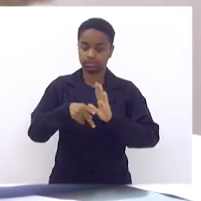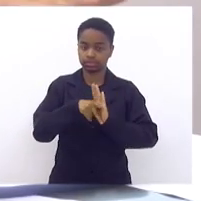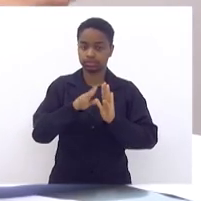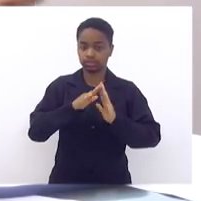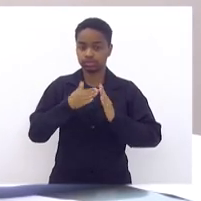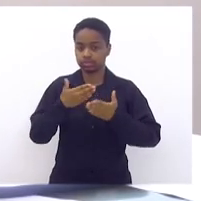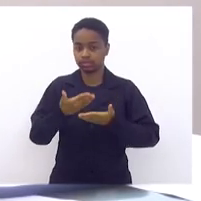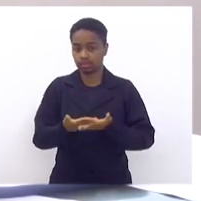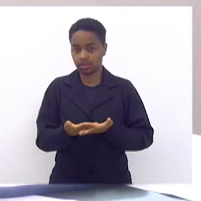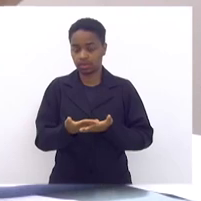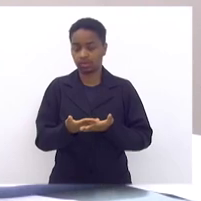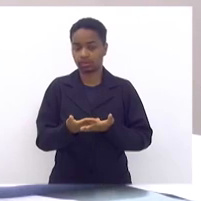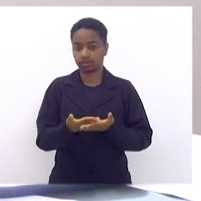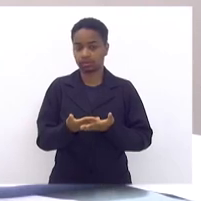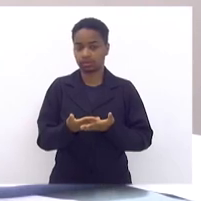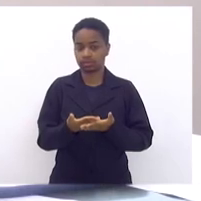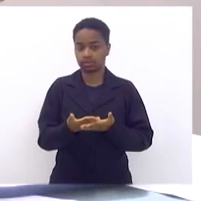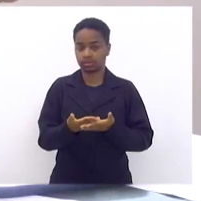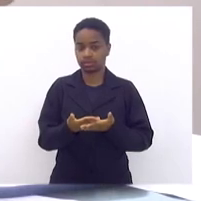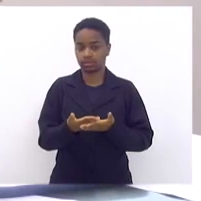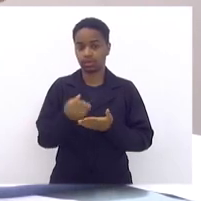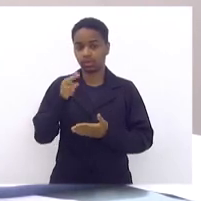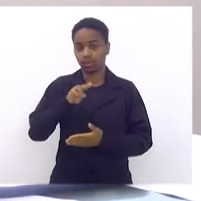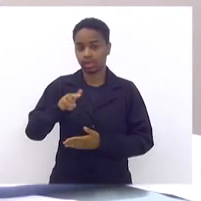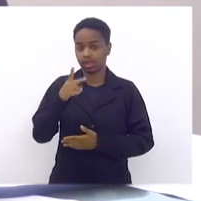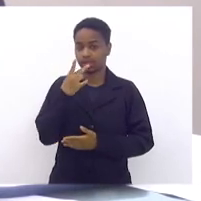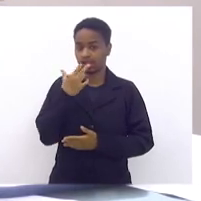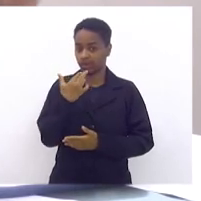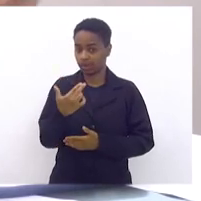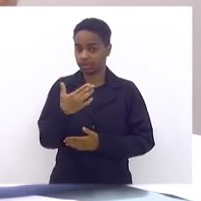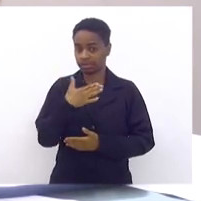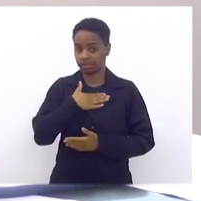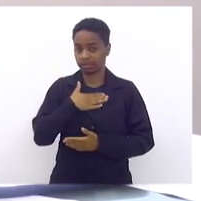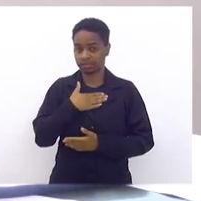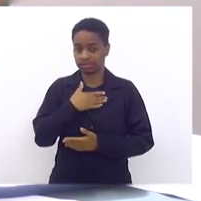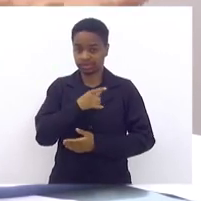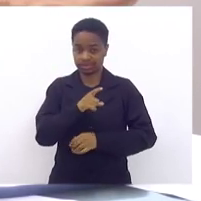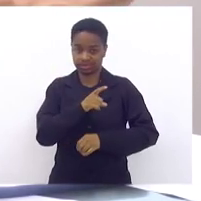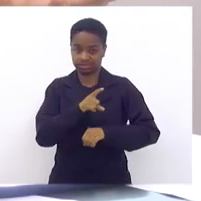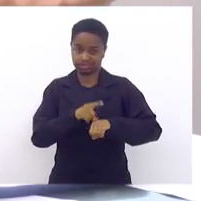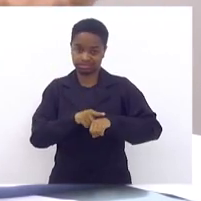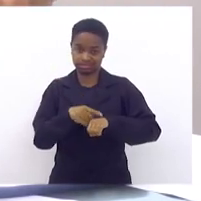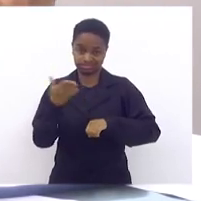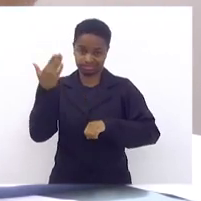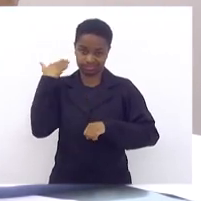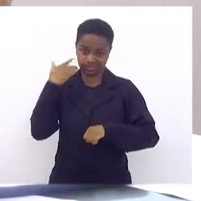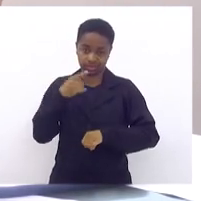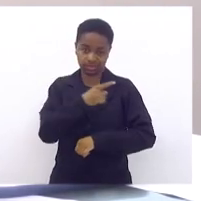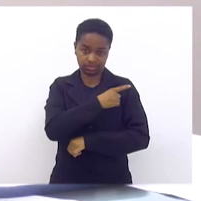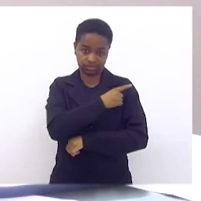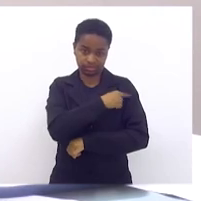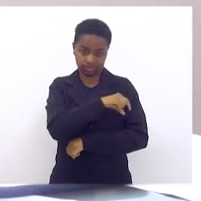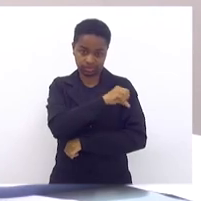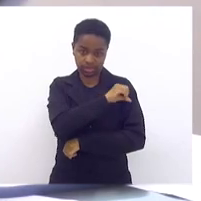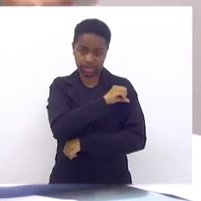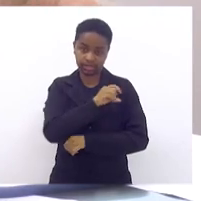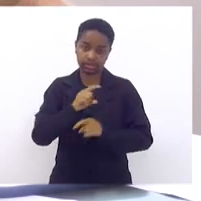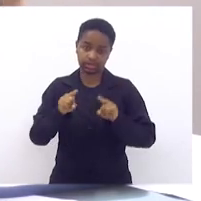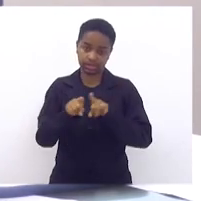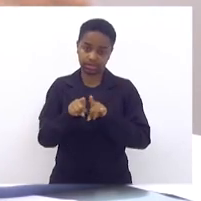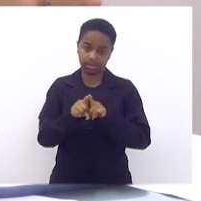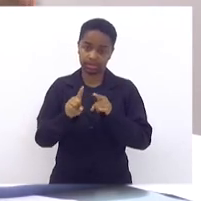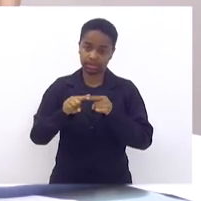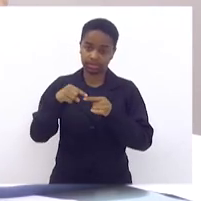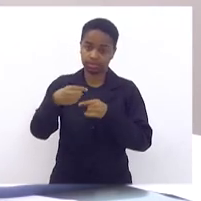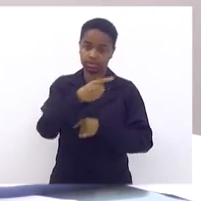os cursos, usando a linguagem do meu tempo, desde o curso primário, depois se estendendo ao curso de